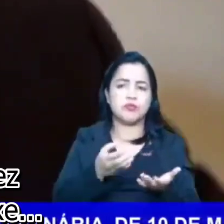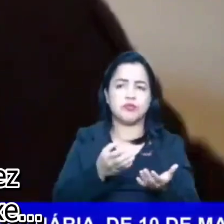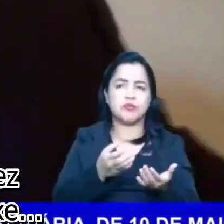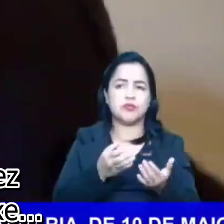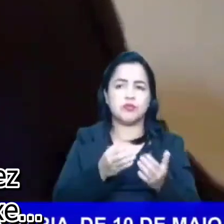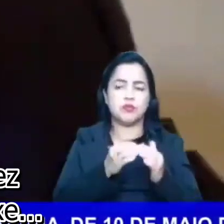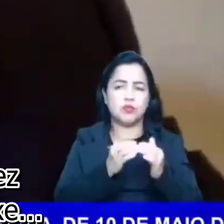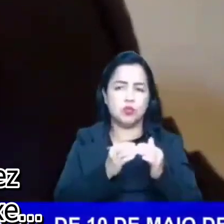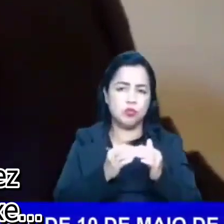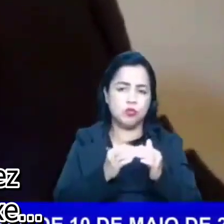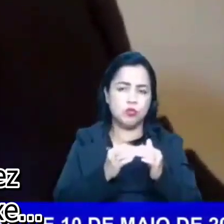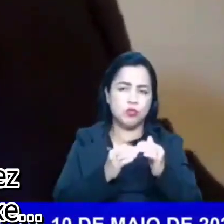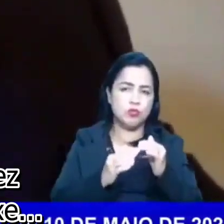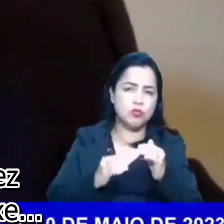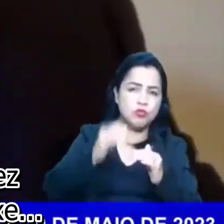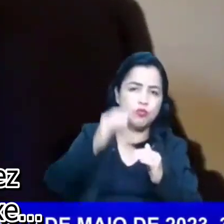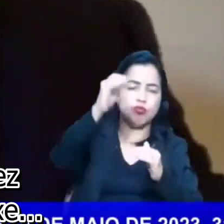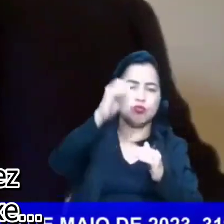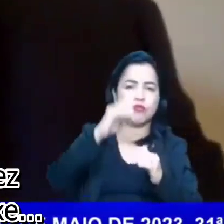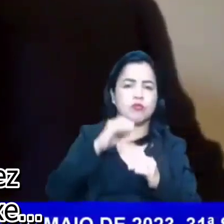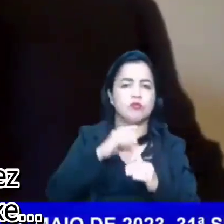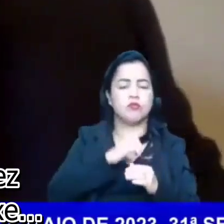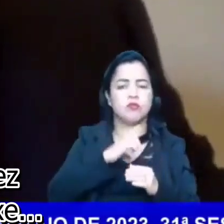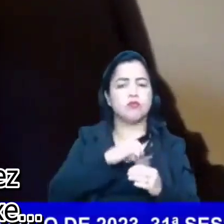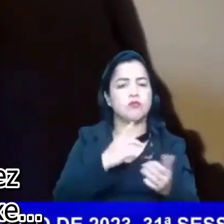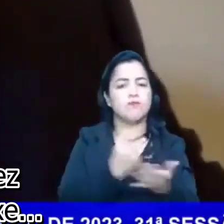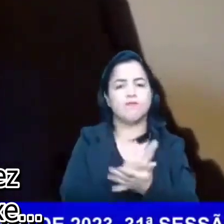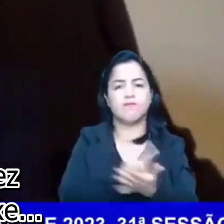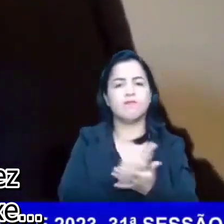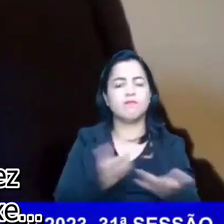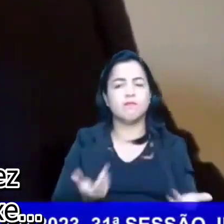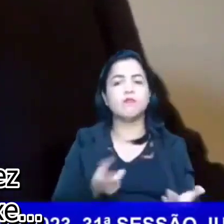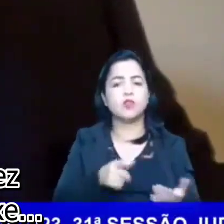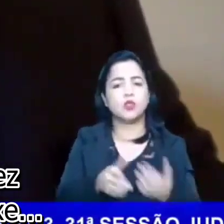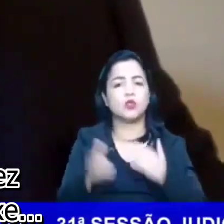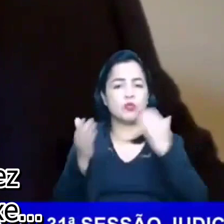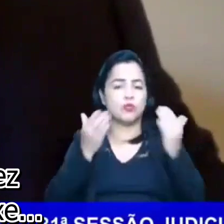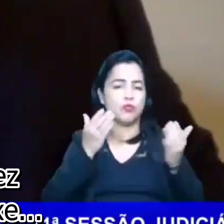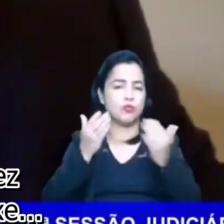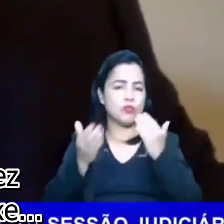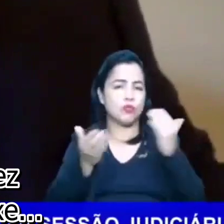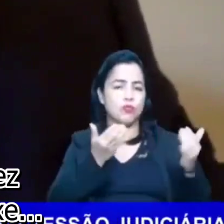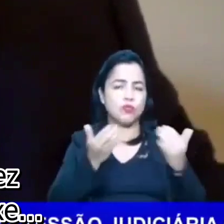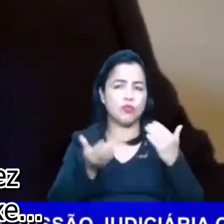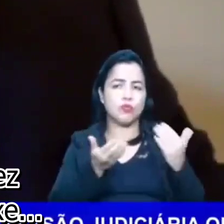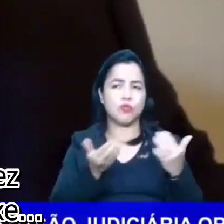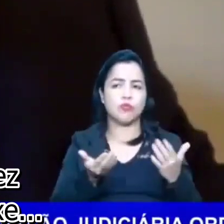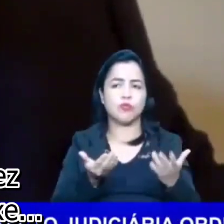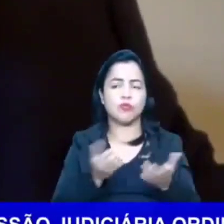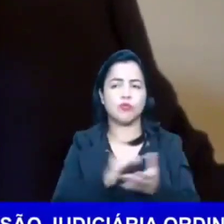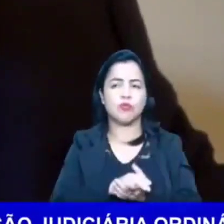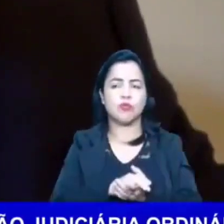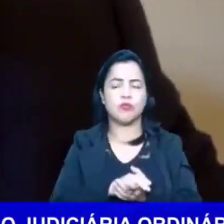vamos dizer assim, superfaturados. E fez uma comparação, Excelência, e trouxe